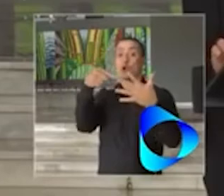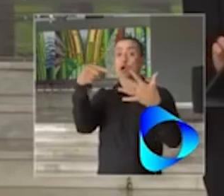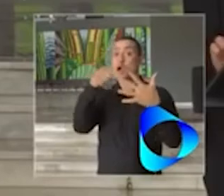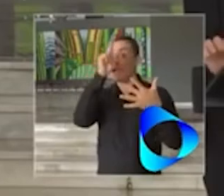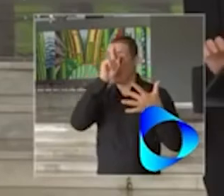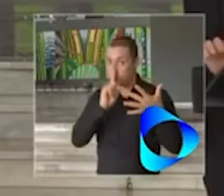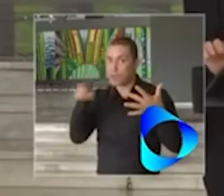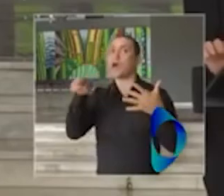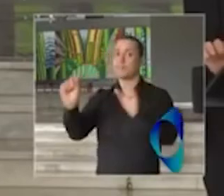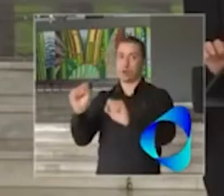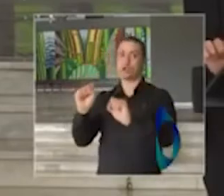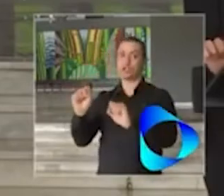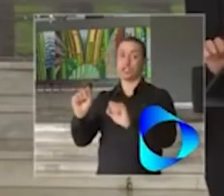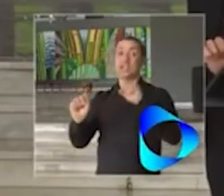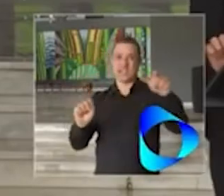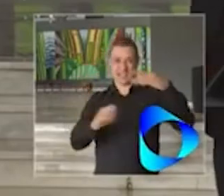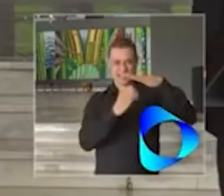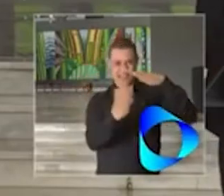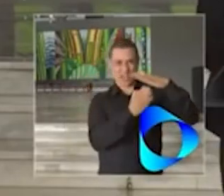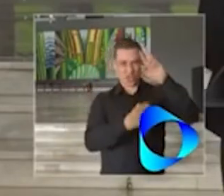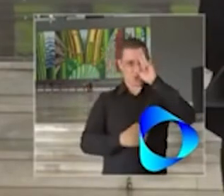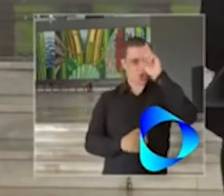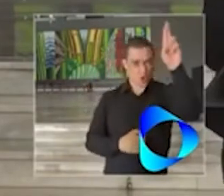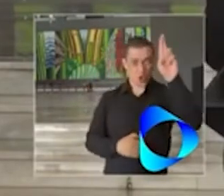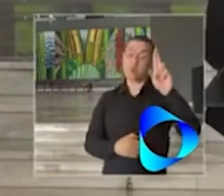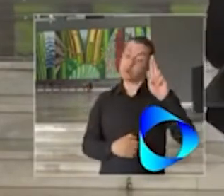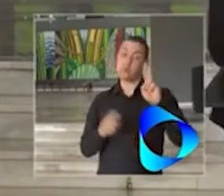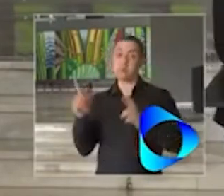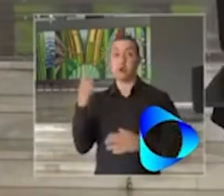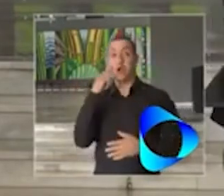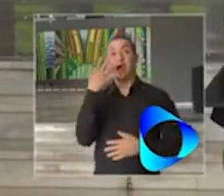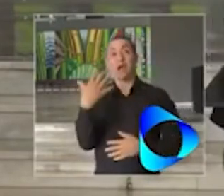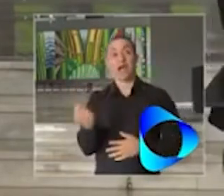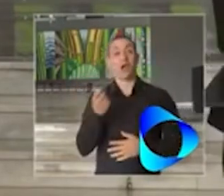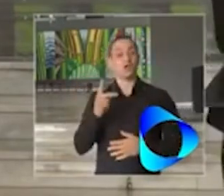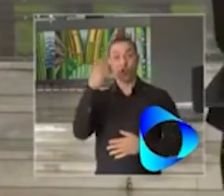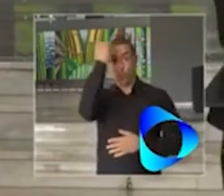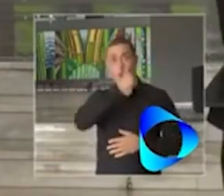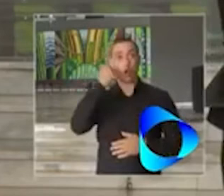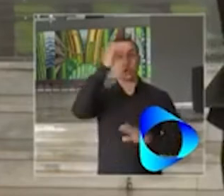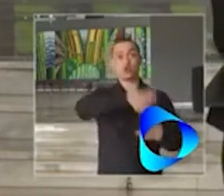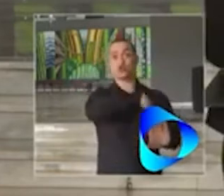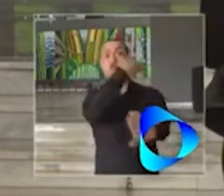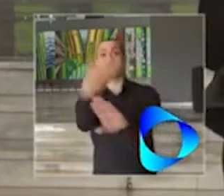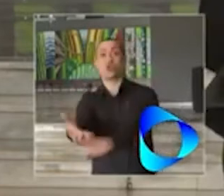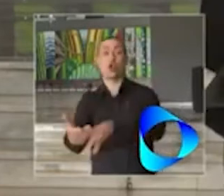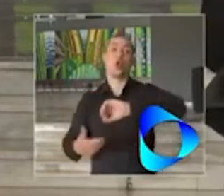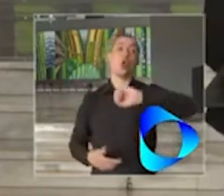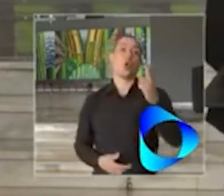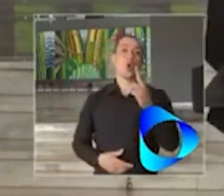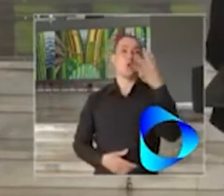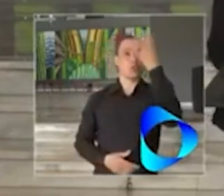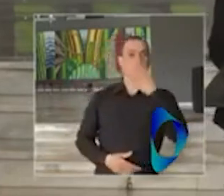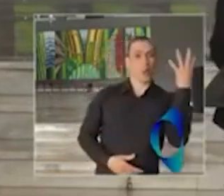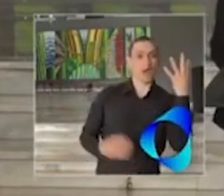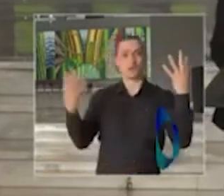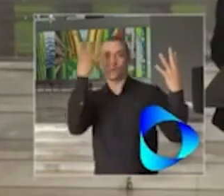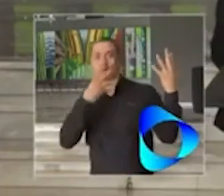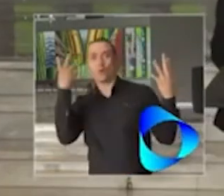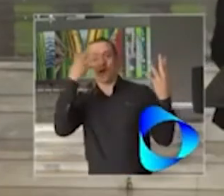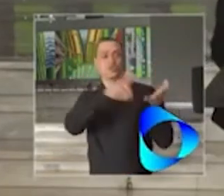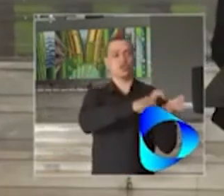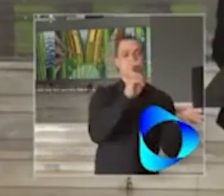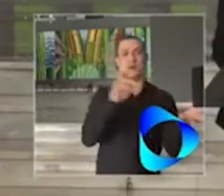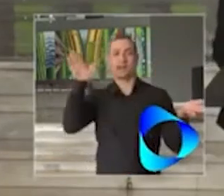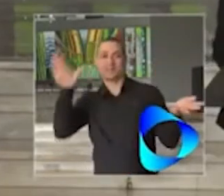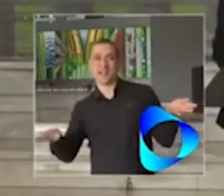Plano São Paulo e os empresários poderão escolher se adotam uma jornada contínua ou uma jornada fracionada